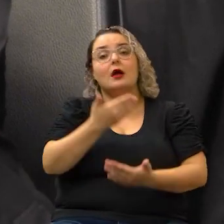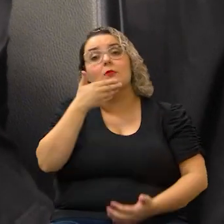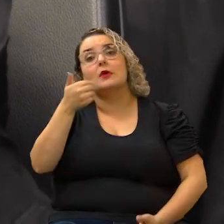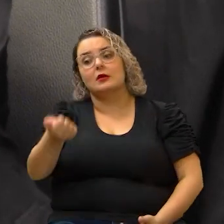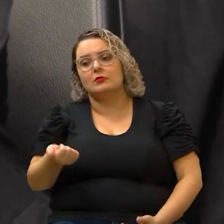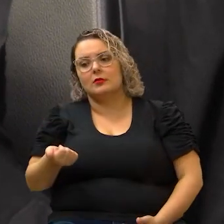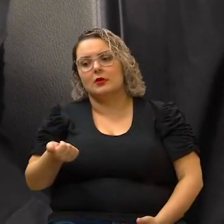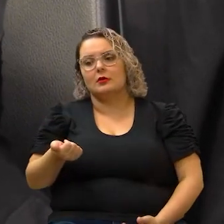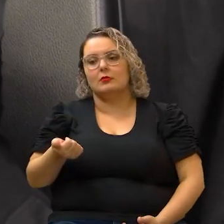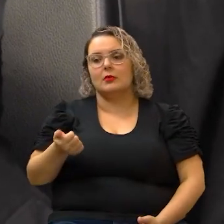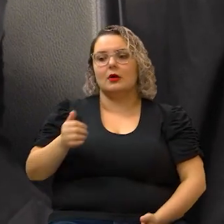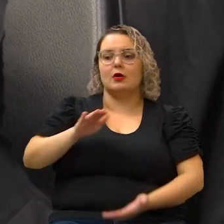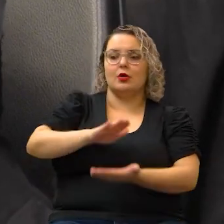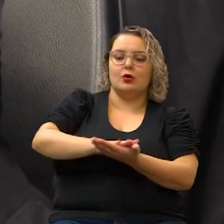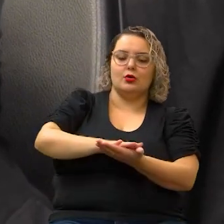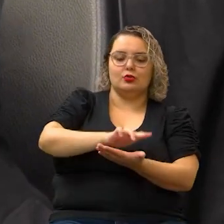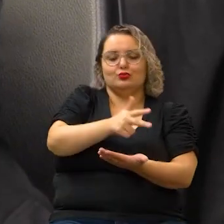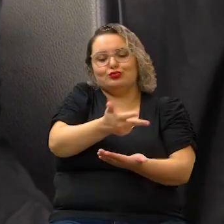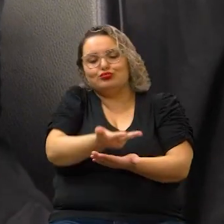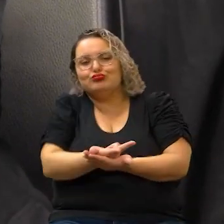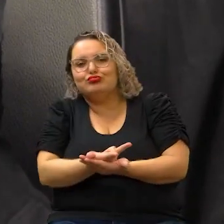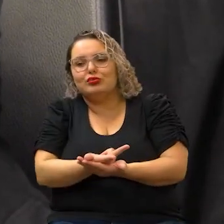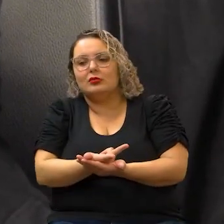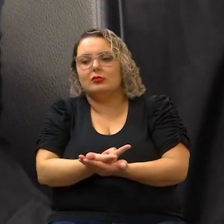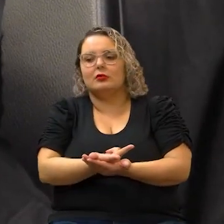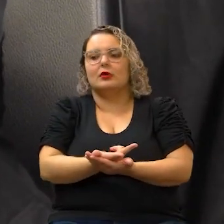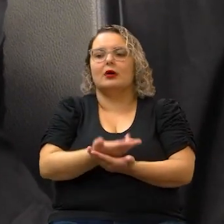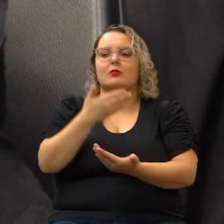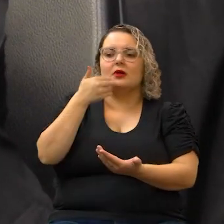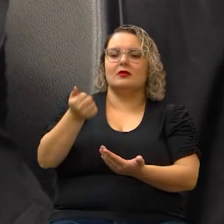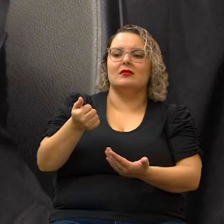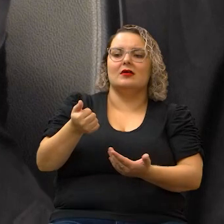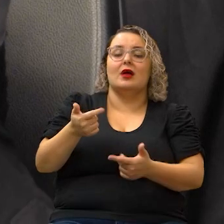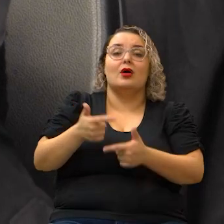Entendi. Só que eles me pronavam, melhorava, voltava ao normal, vinha o